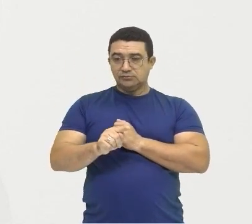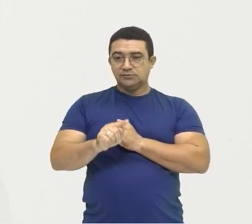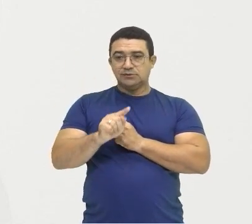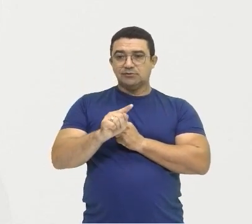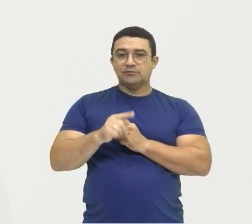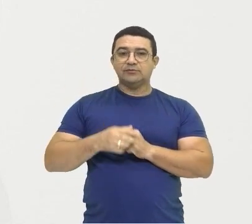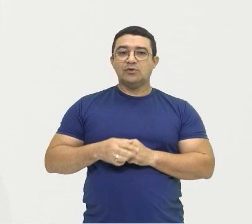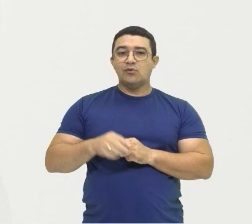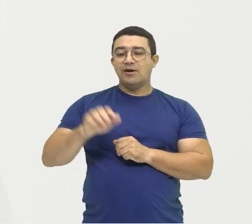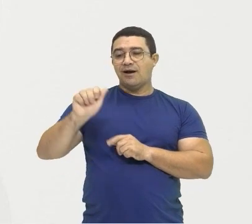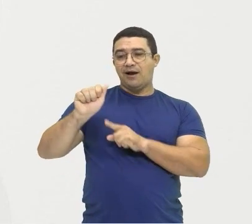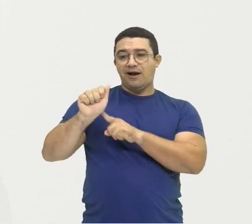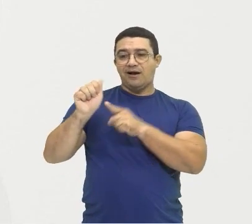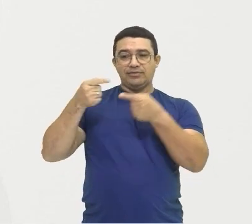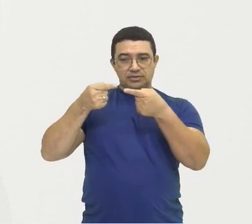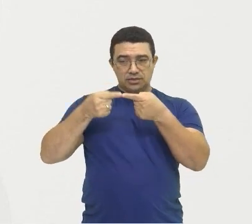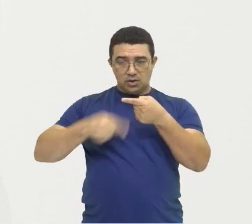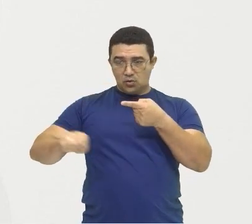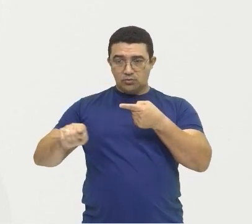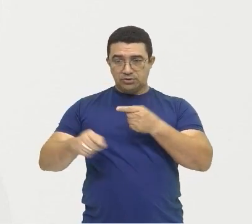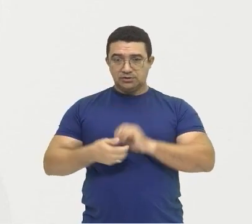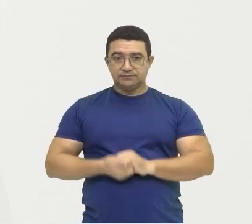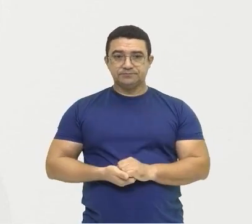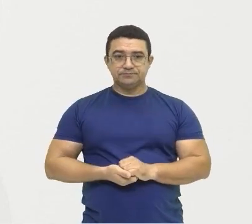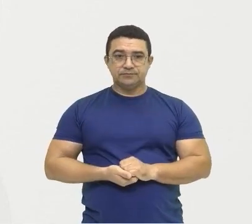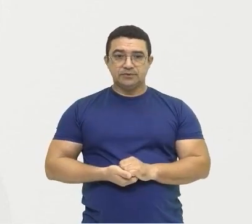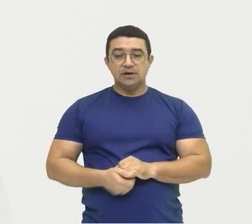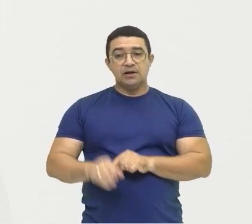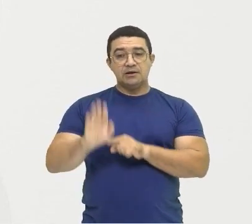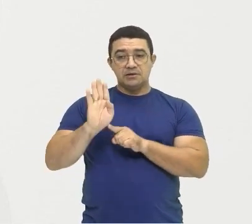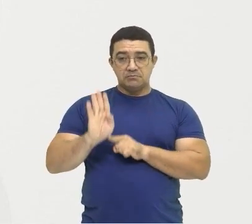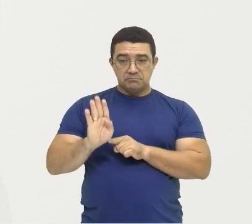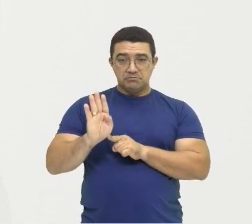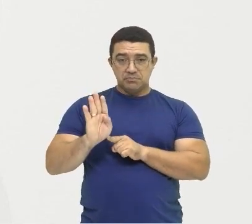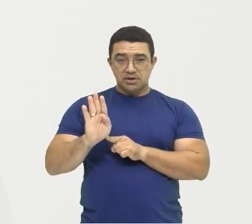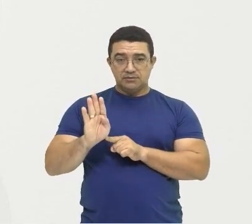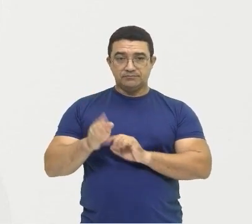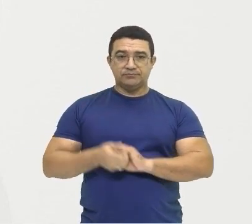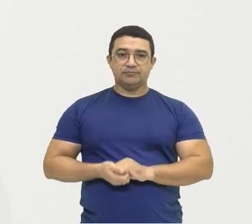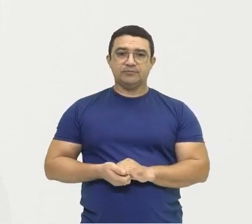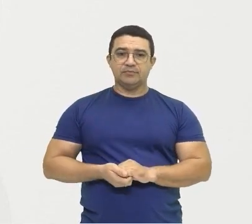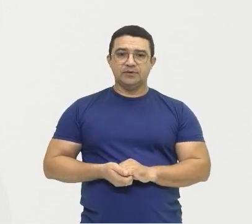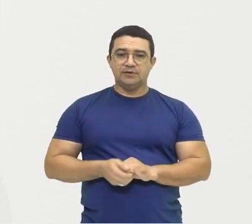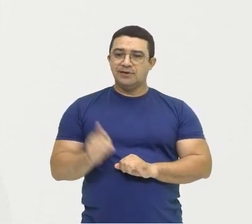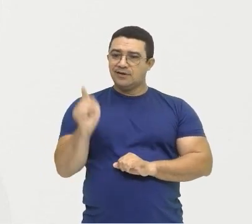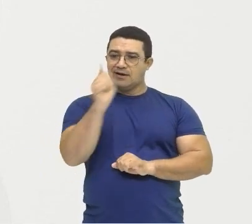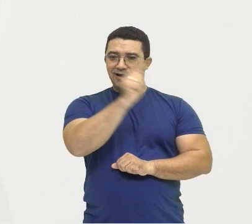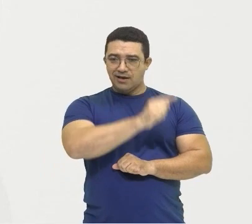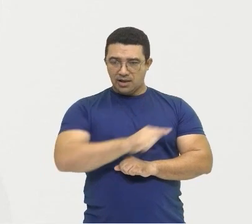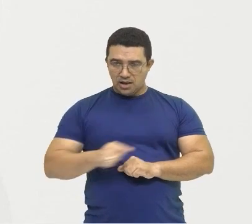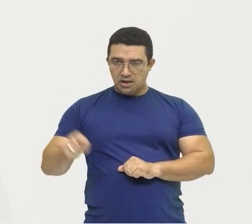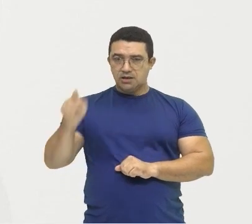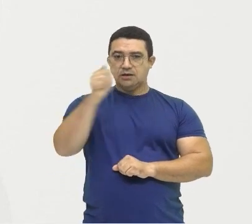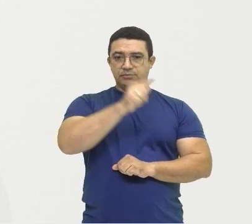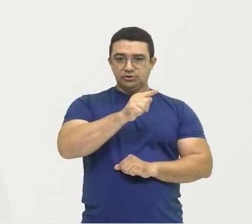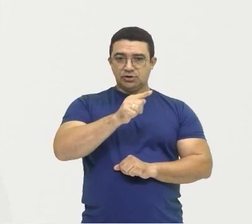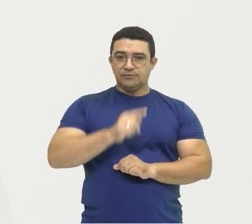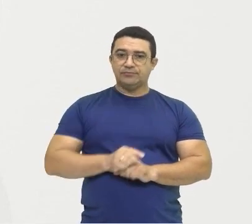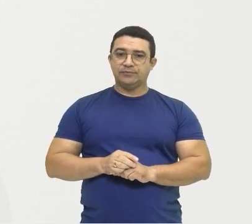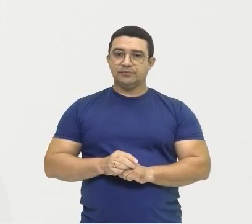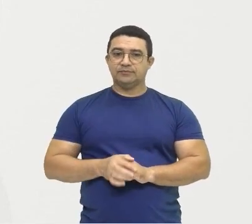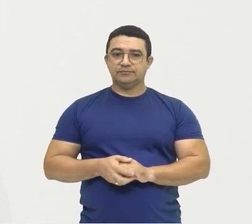a letra A do nosso exercício. Aí nós temos aqui a letra B, ó, que diz o seguinte: